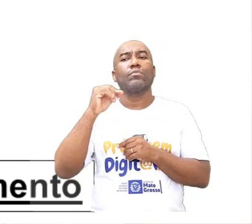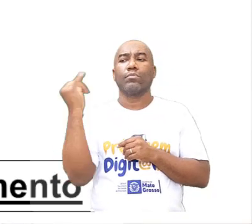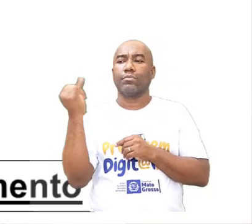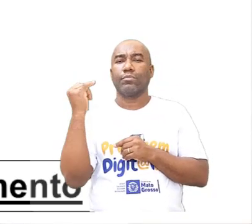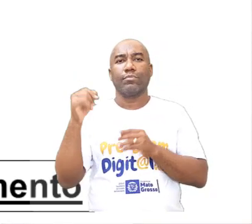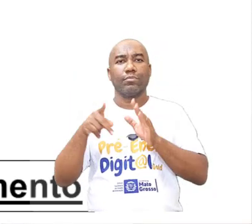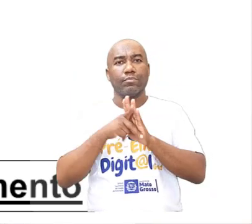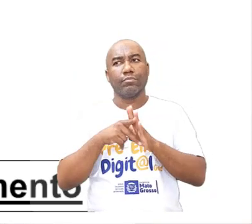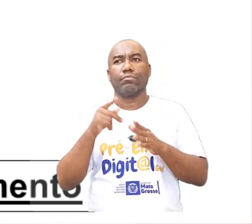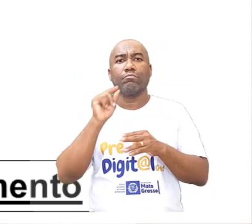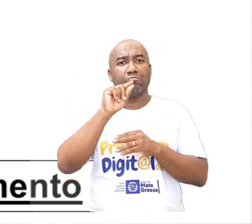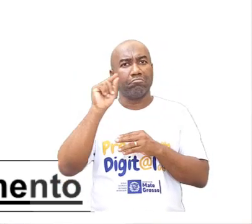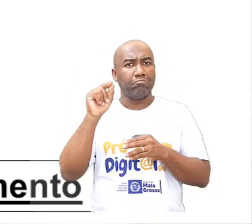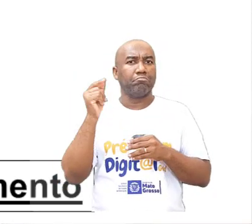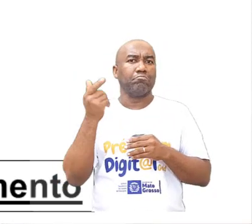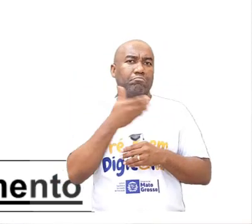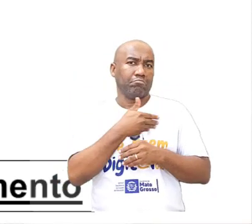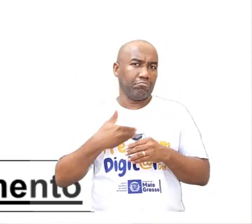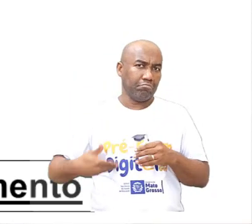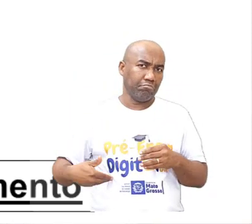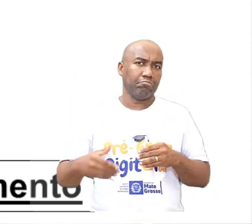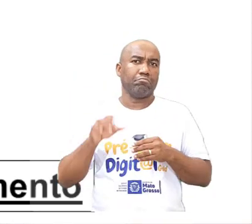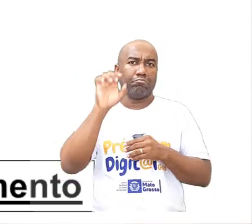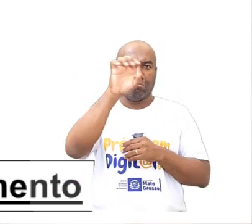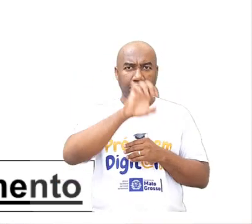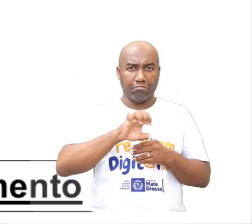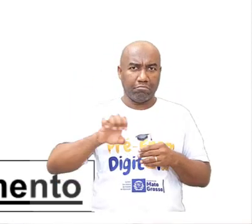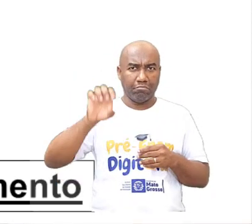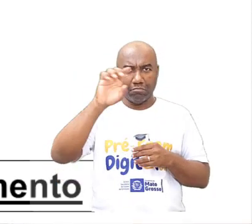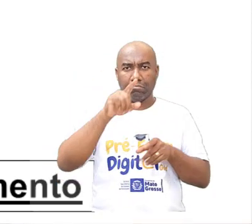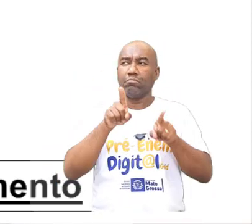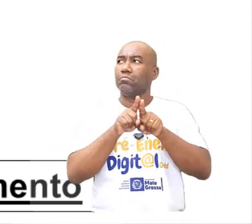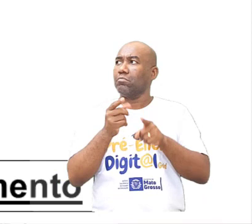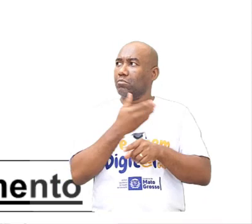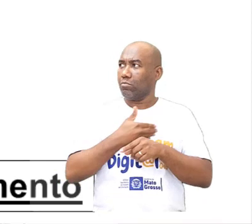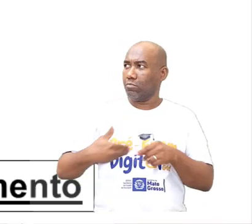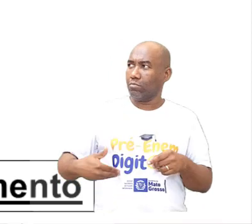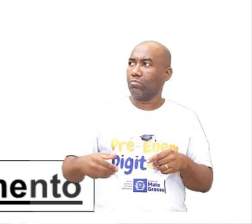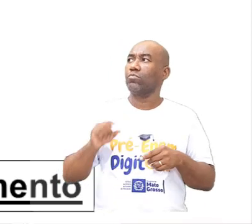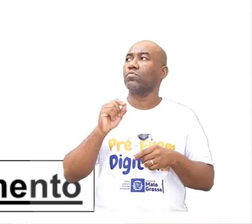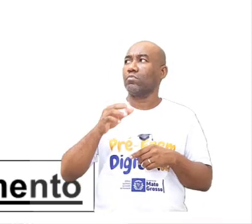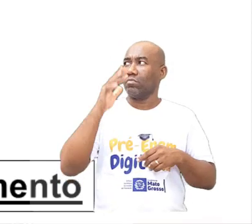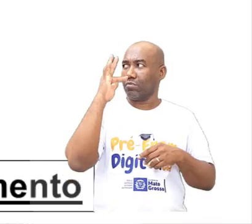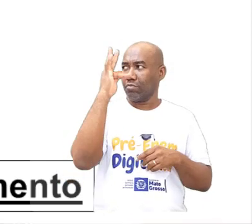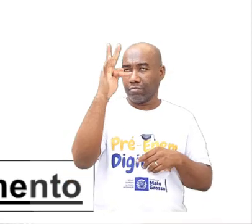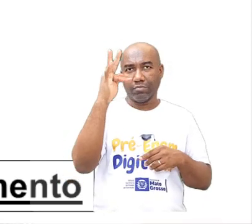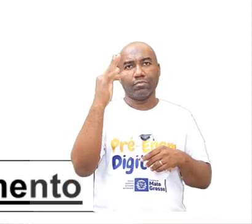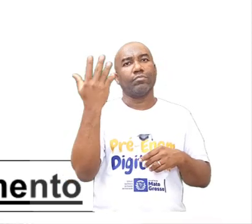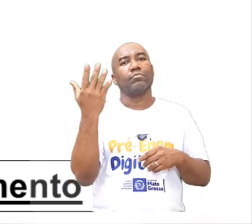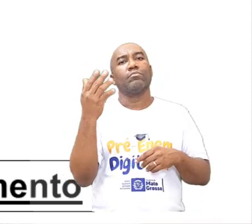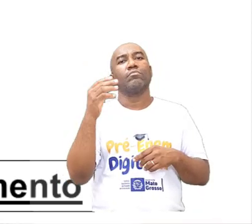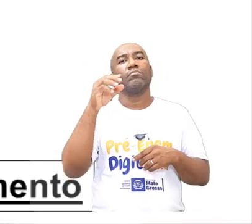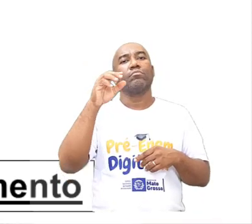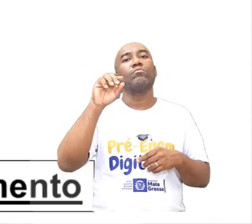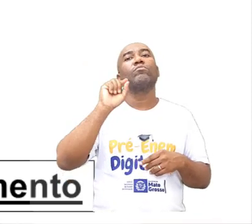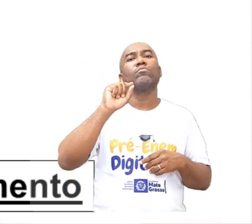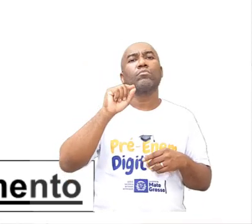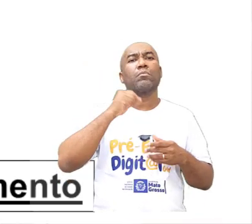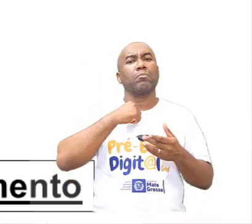esferas estadual e municipal, descentralizar o cinema. Percebe que quando começou a ação tem um verbo. Que